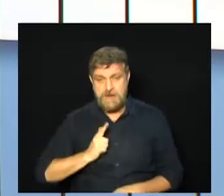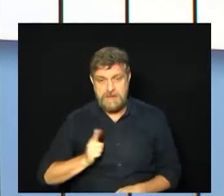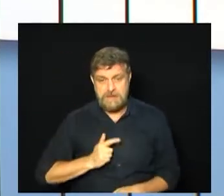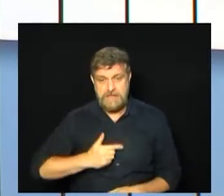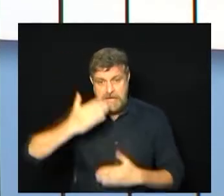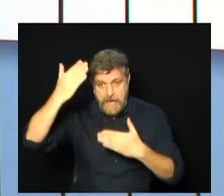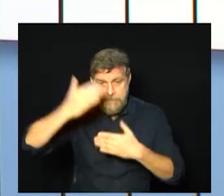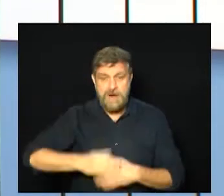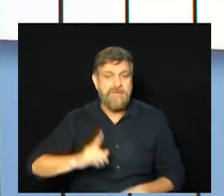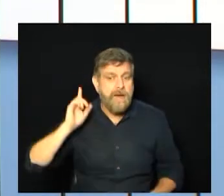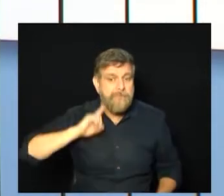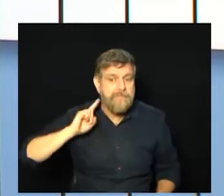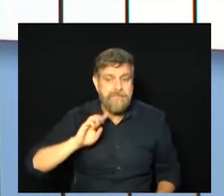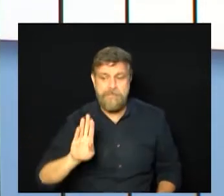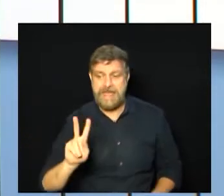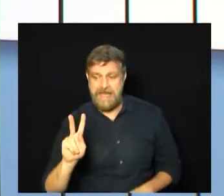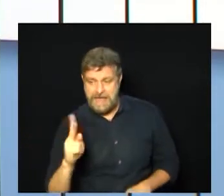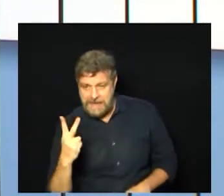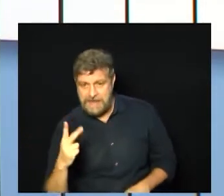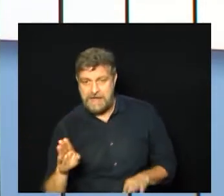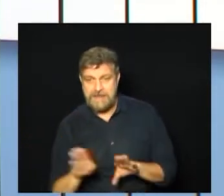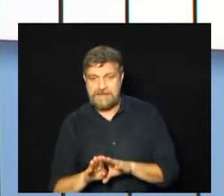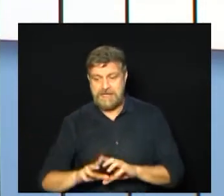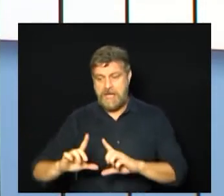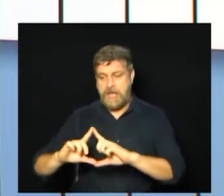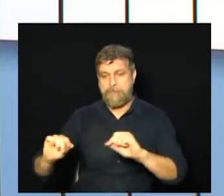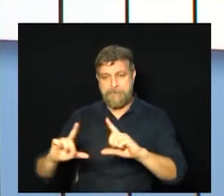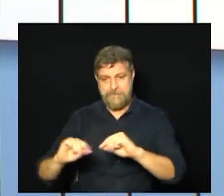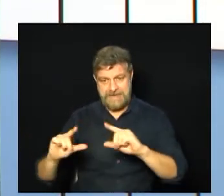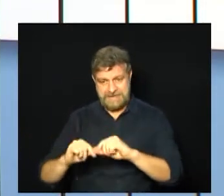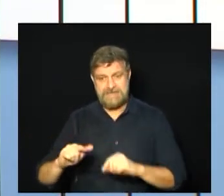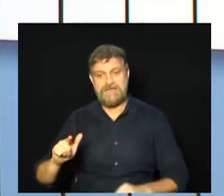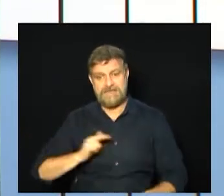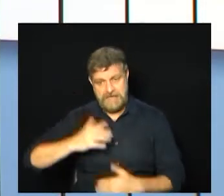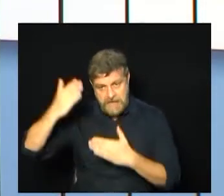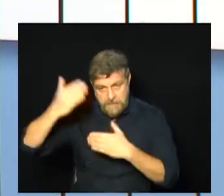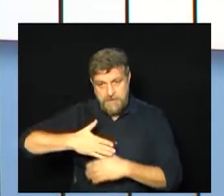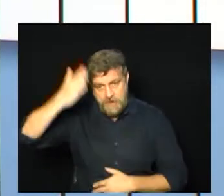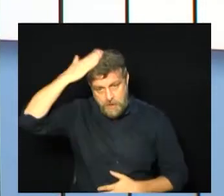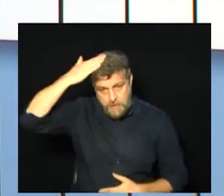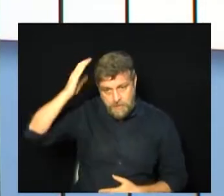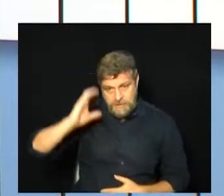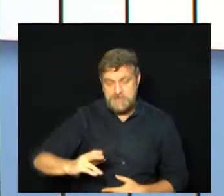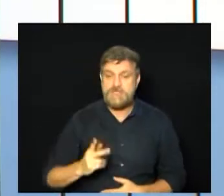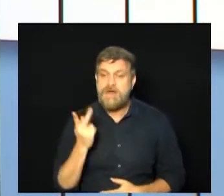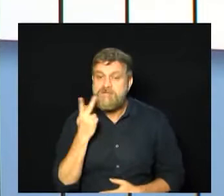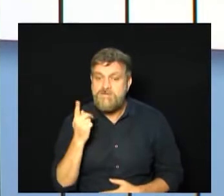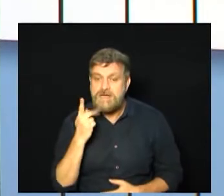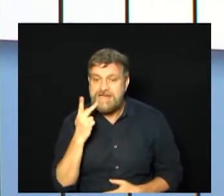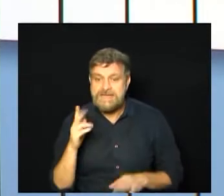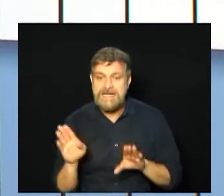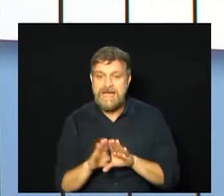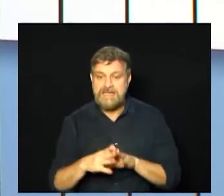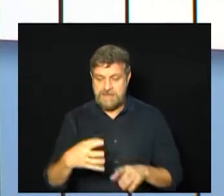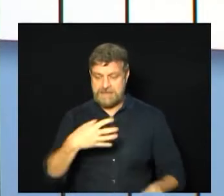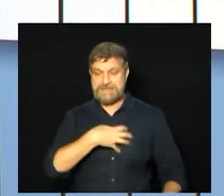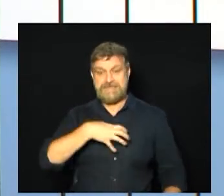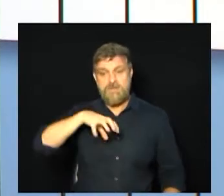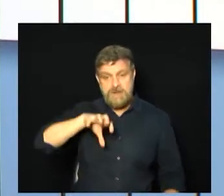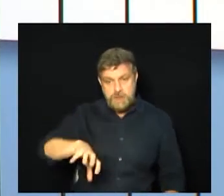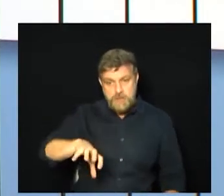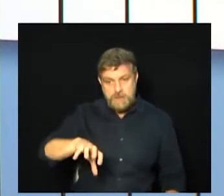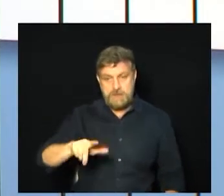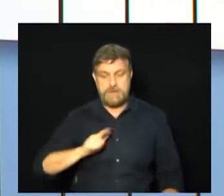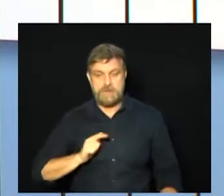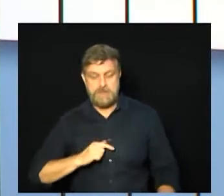em Belo Horizonte, Minas Gerais, em Brasília, no Distrito Federal, em Curitiba, Fortaleza e Salvador. A